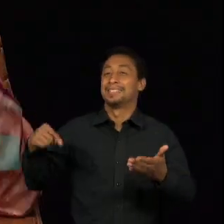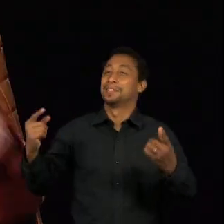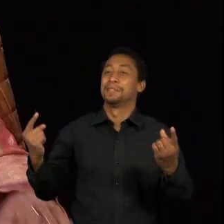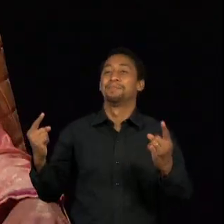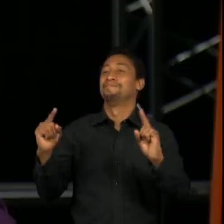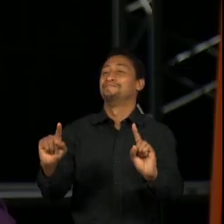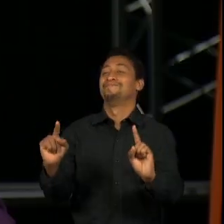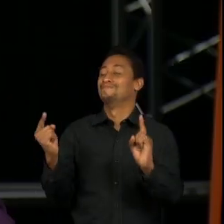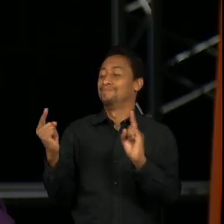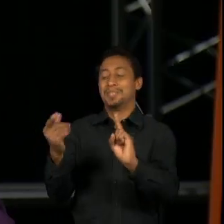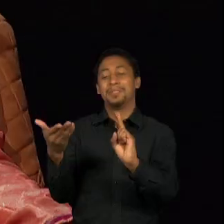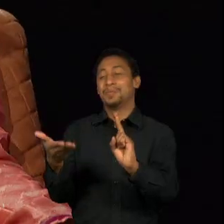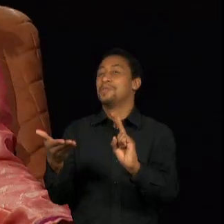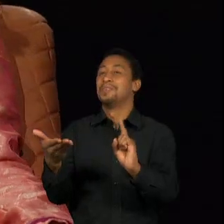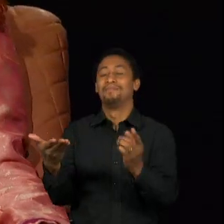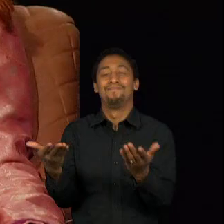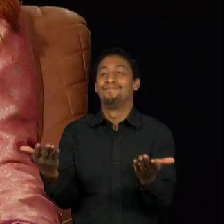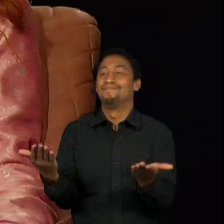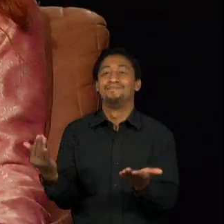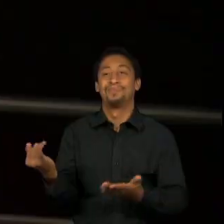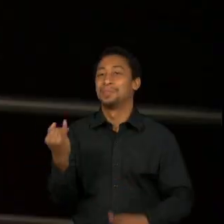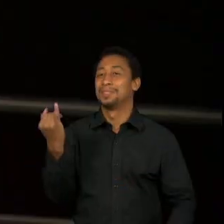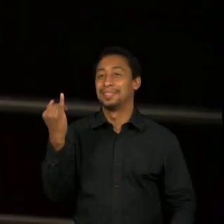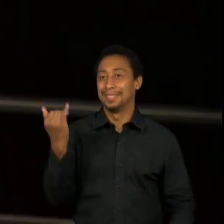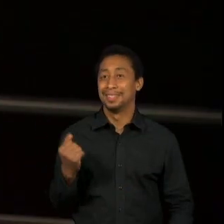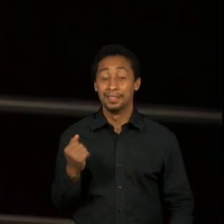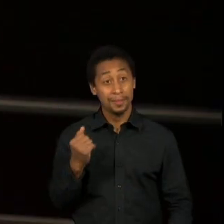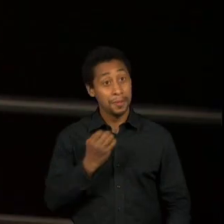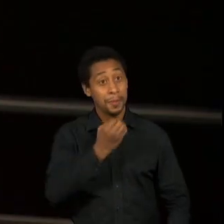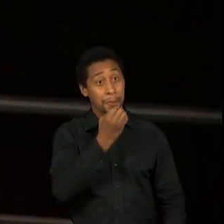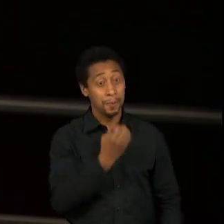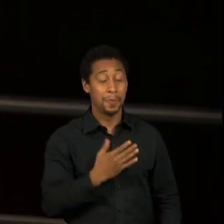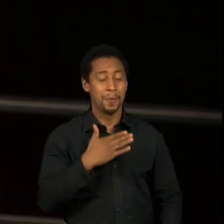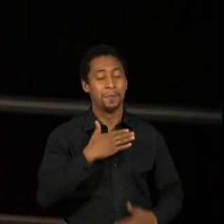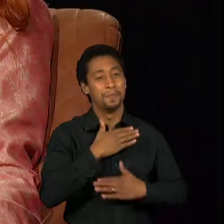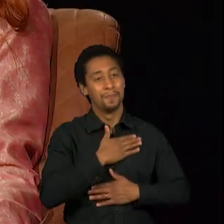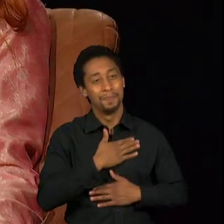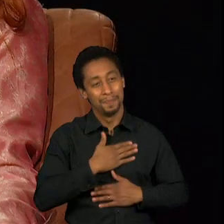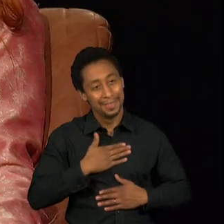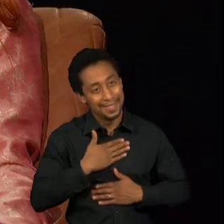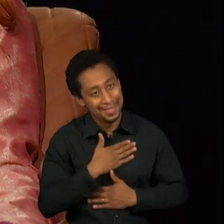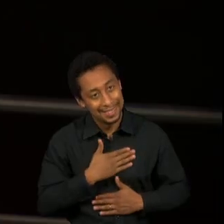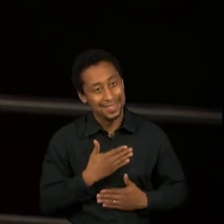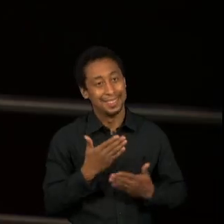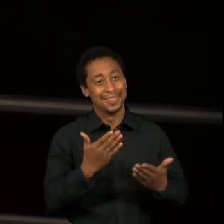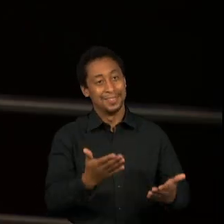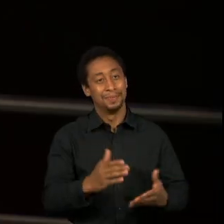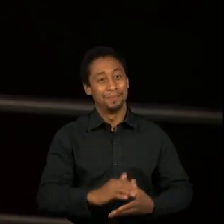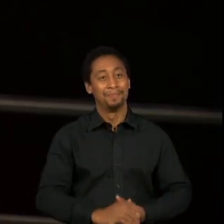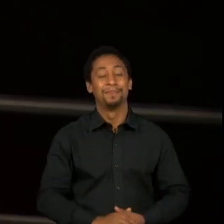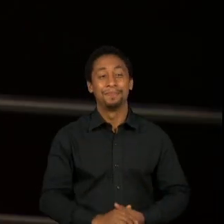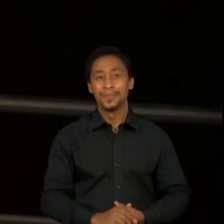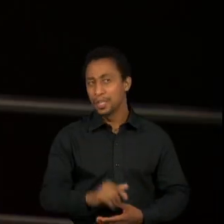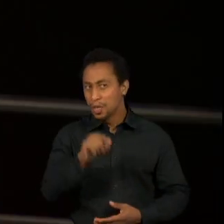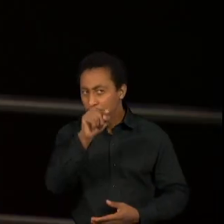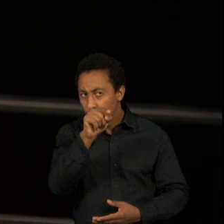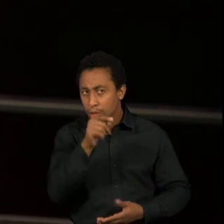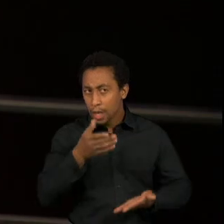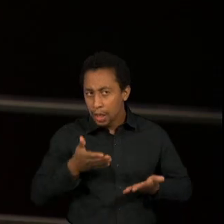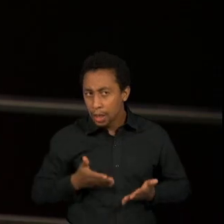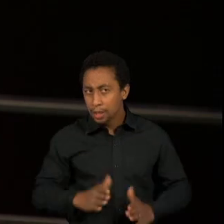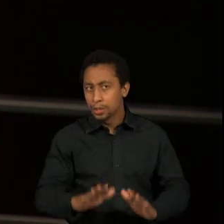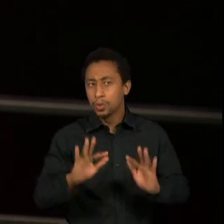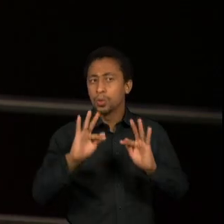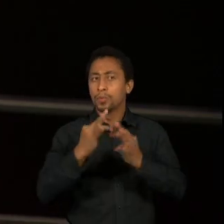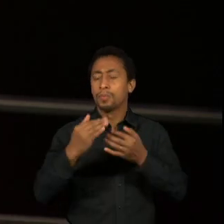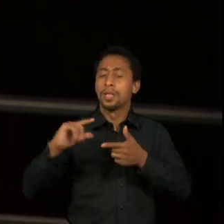né? Isso é muito importante. Que bom. O prazer é todo nosso. Obrigada. Helena, você nasceu numa família